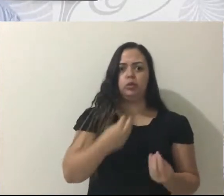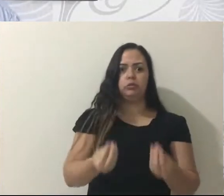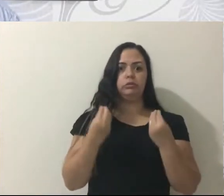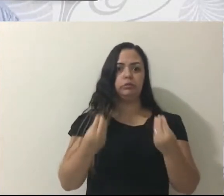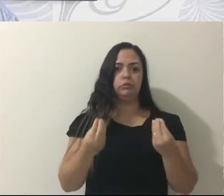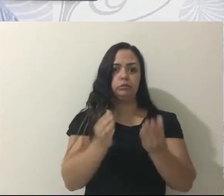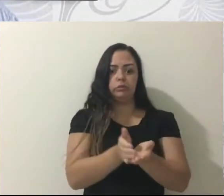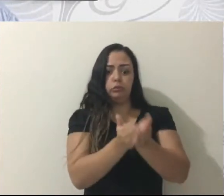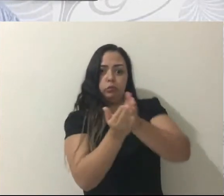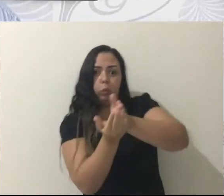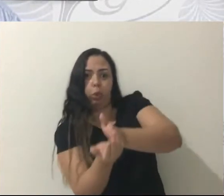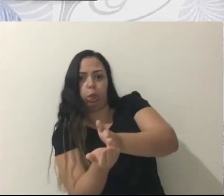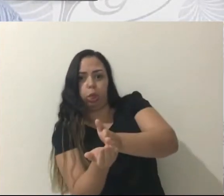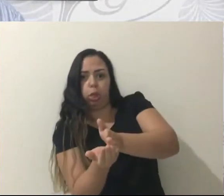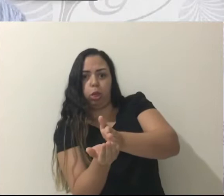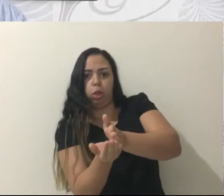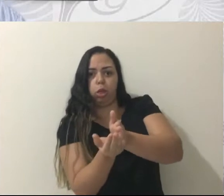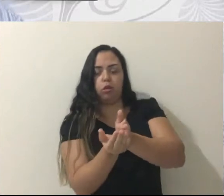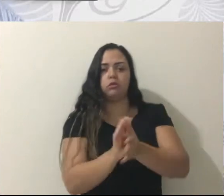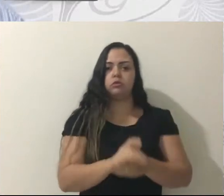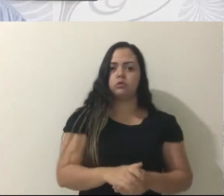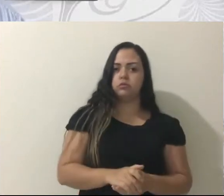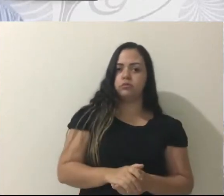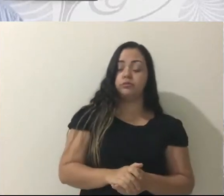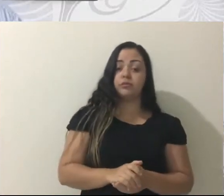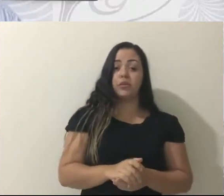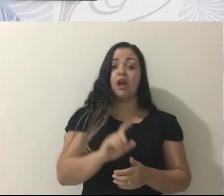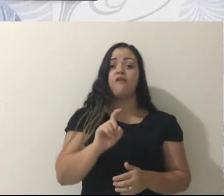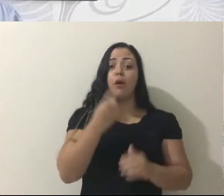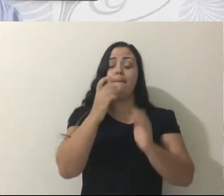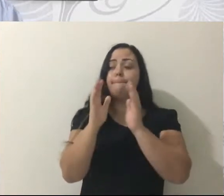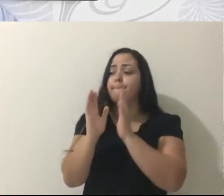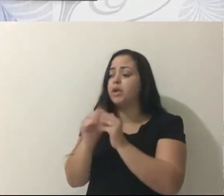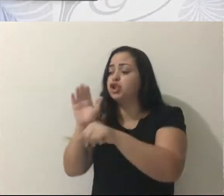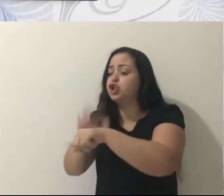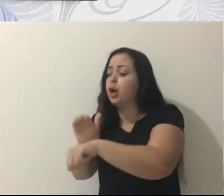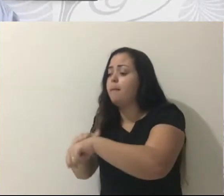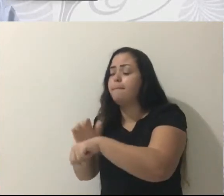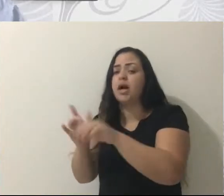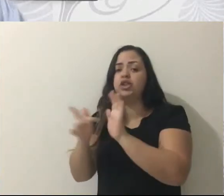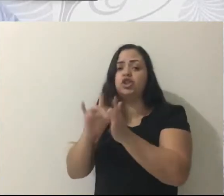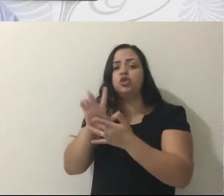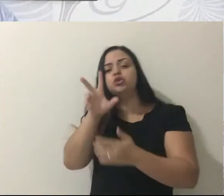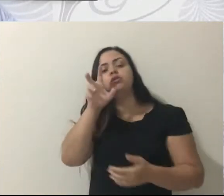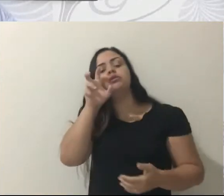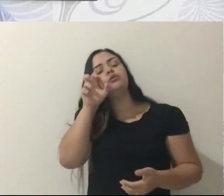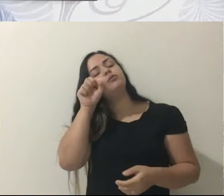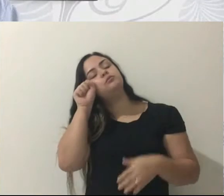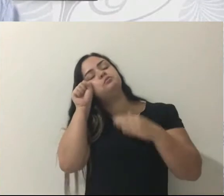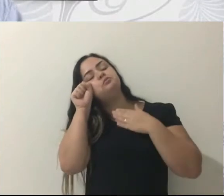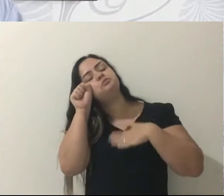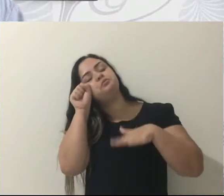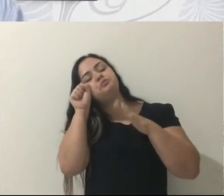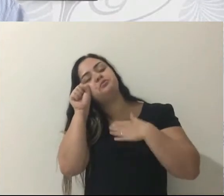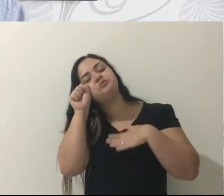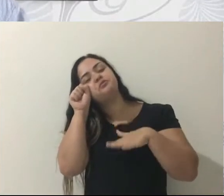naufrágio daquele barco. Foi então que eles recorreram a Jesus, que dormia em meio a todo aquele caos.